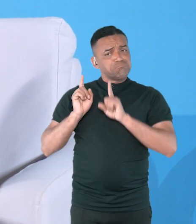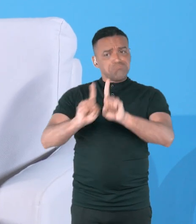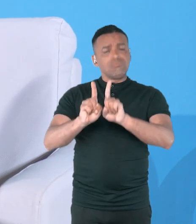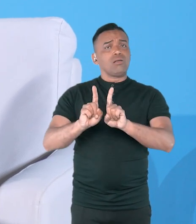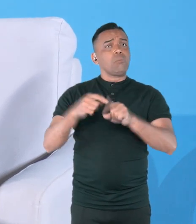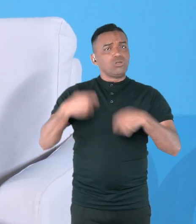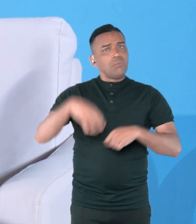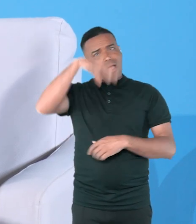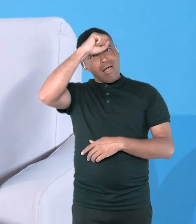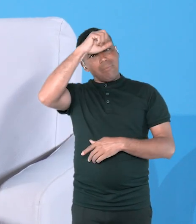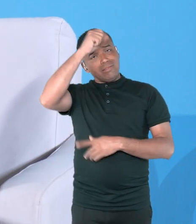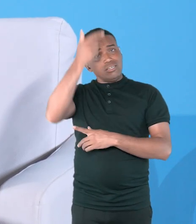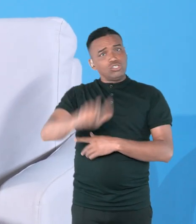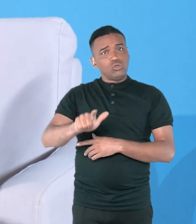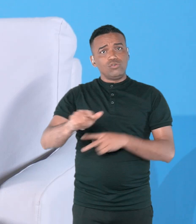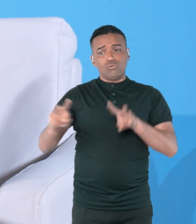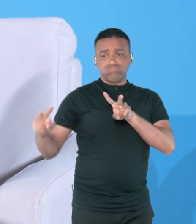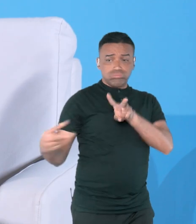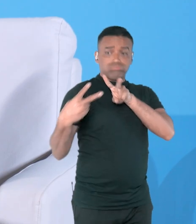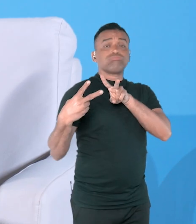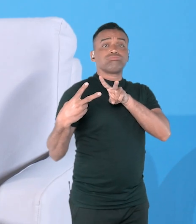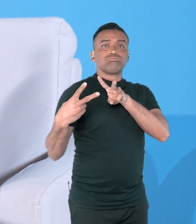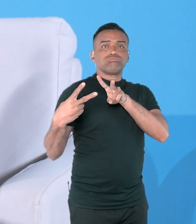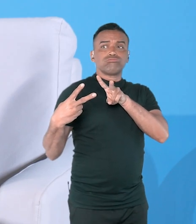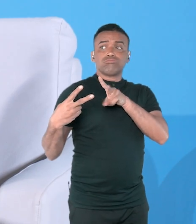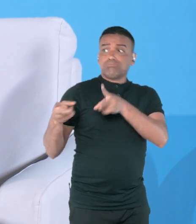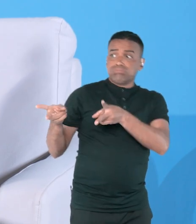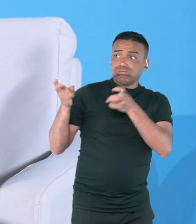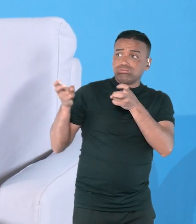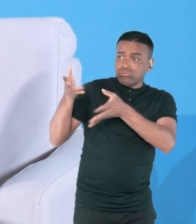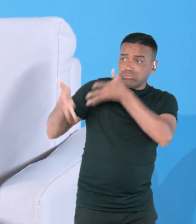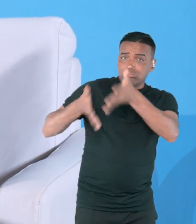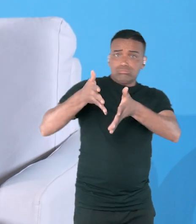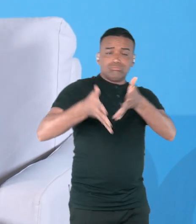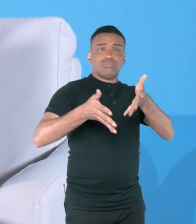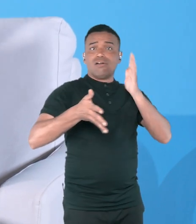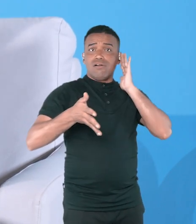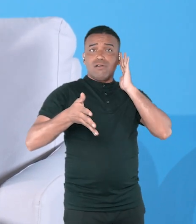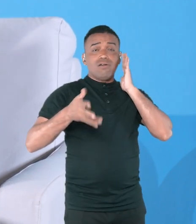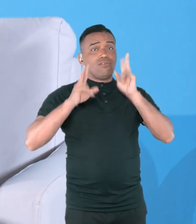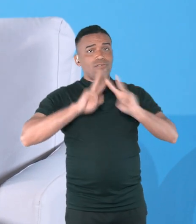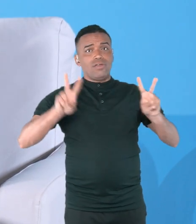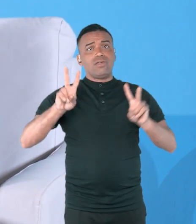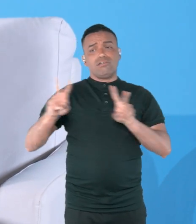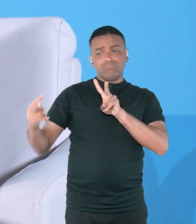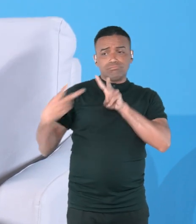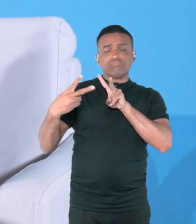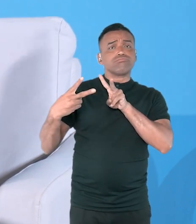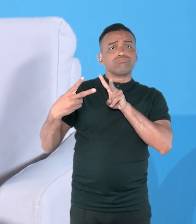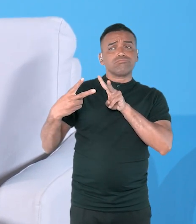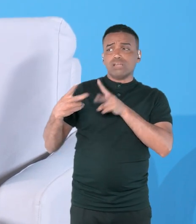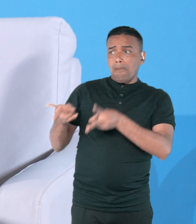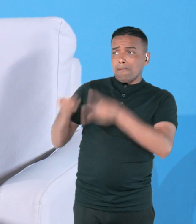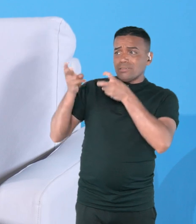Nós ainda podemos reaprender a olhar nos olhos, a escutar. É que a gente fala disso na peça, né? A olhar